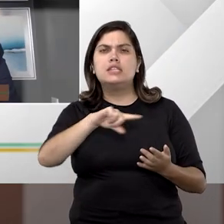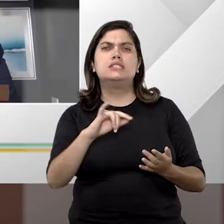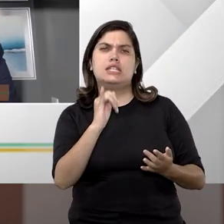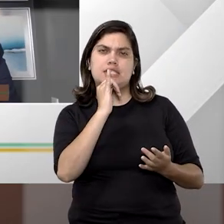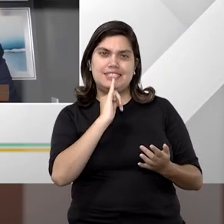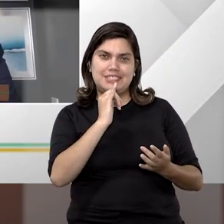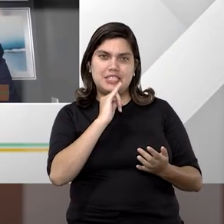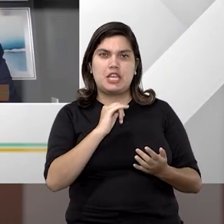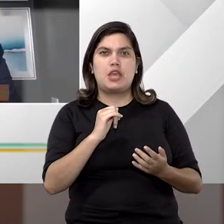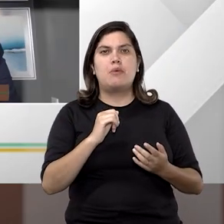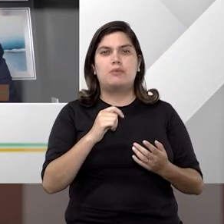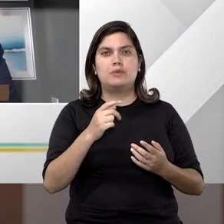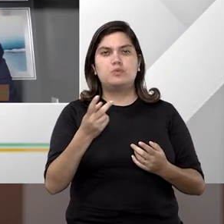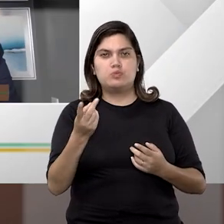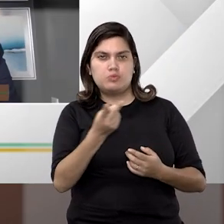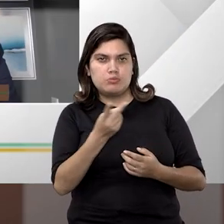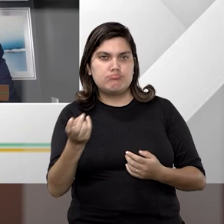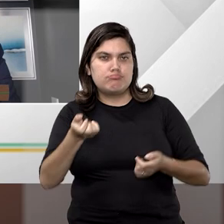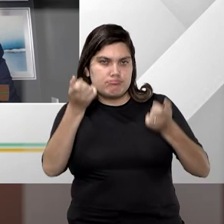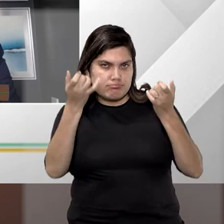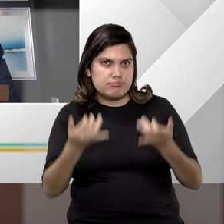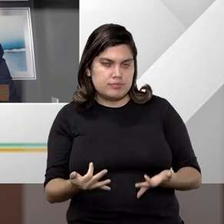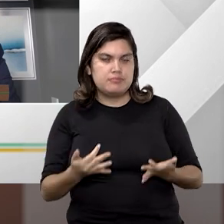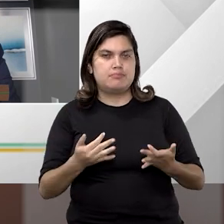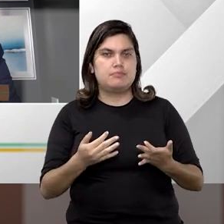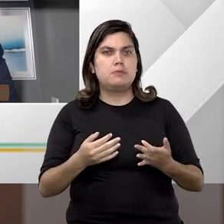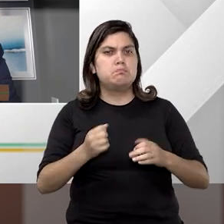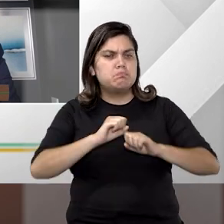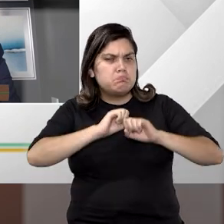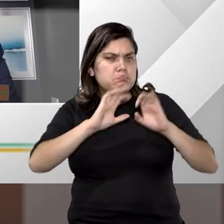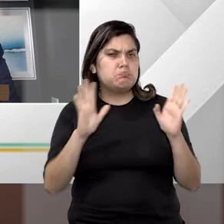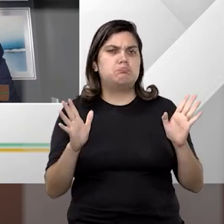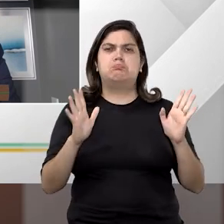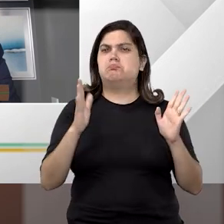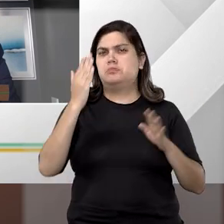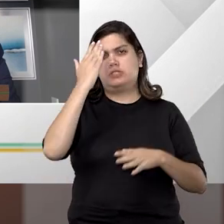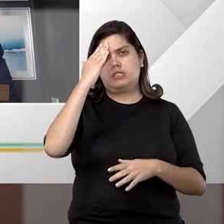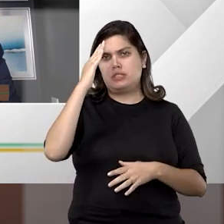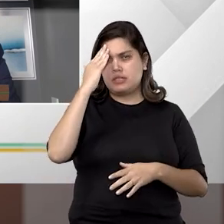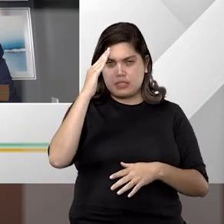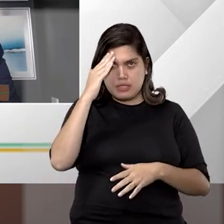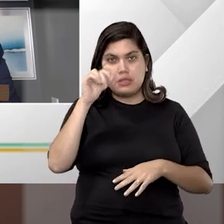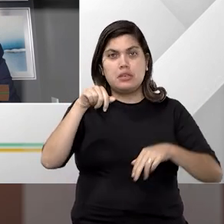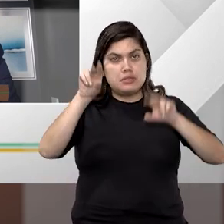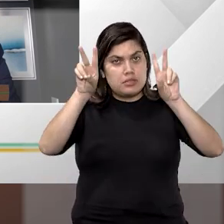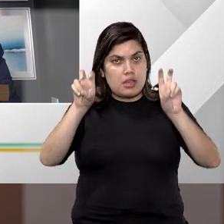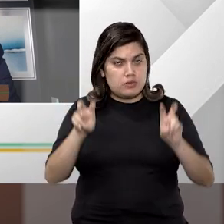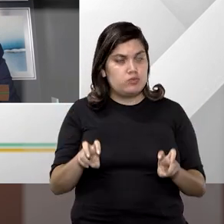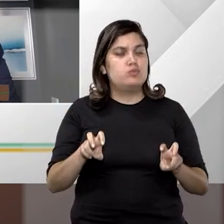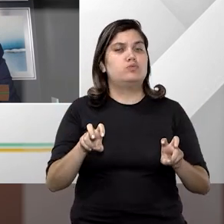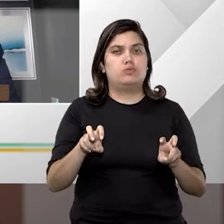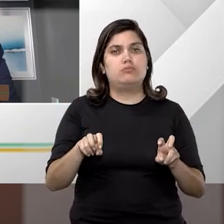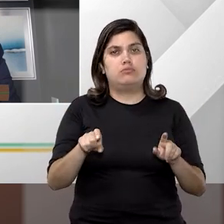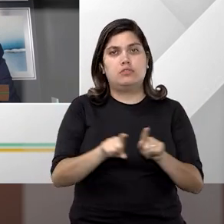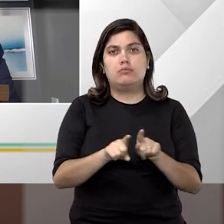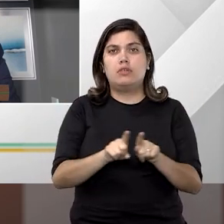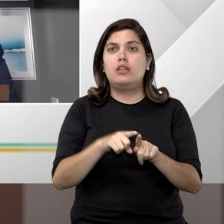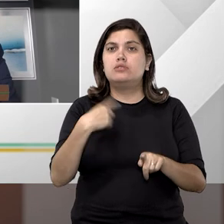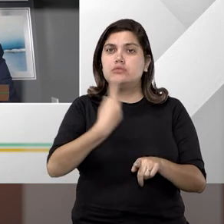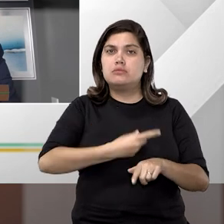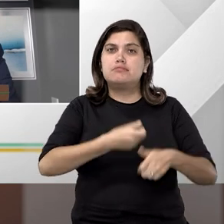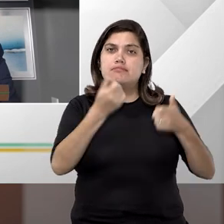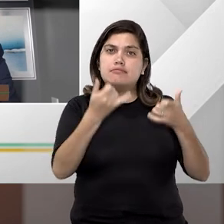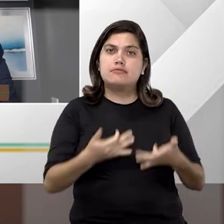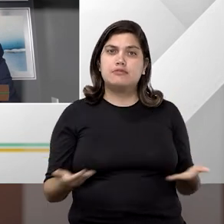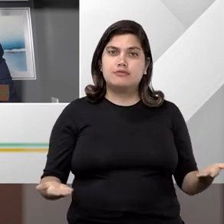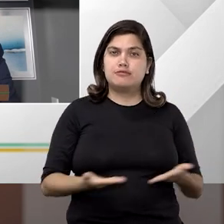e inclusive esses exemplos que ambos estão nos dando servem assim para elucidar para dar clareza inclusive do assunto